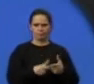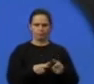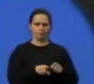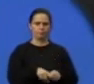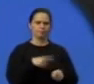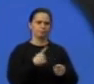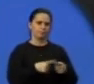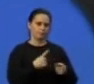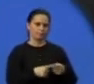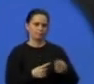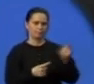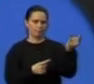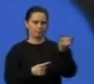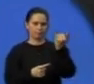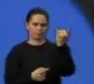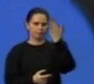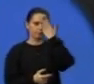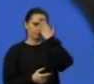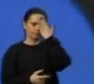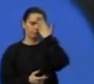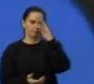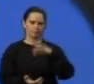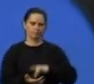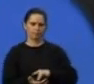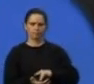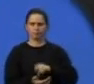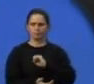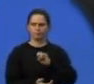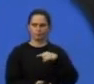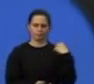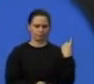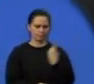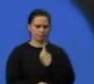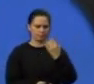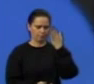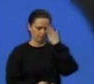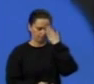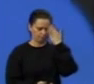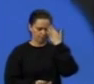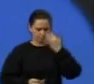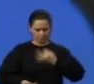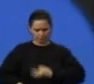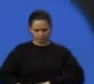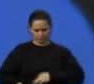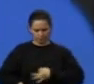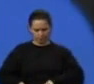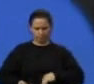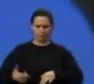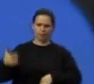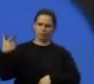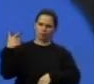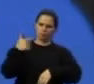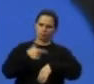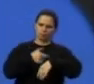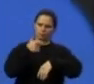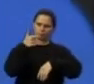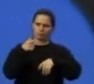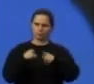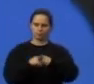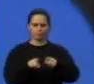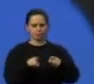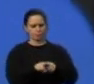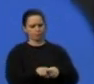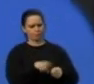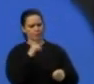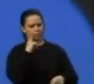prezado aluno, é importante ressaltar que quando um ferimento causado por uma bala, um projétil, ou por